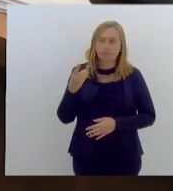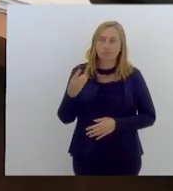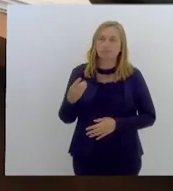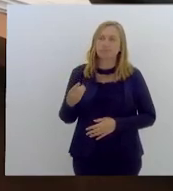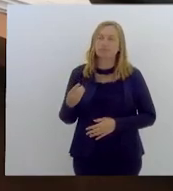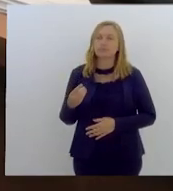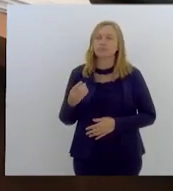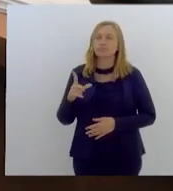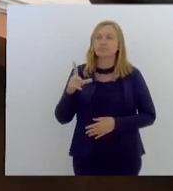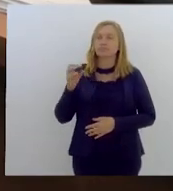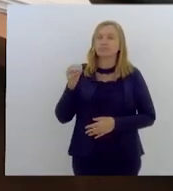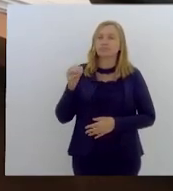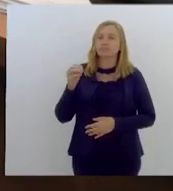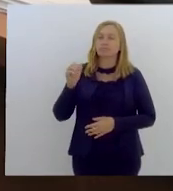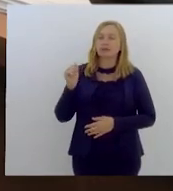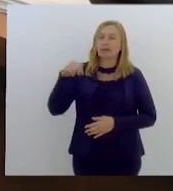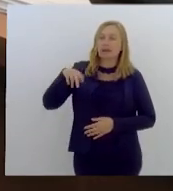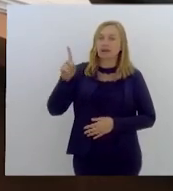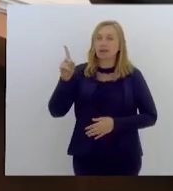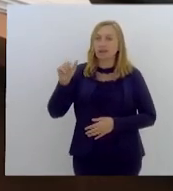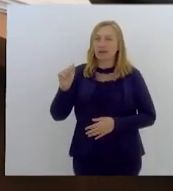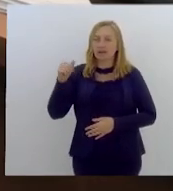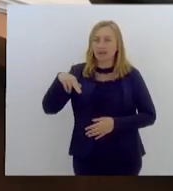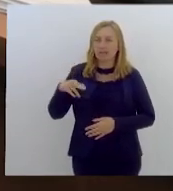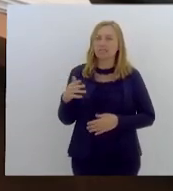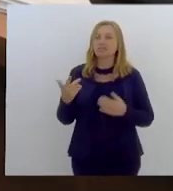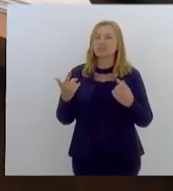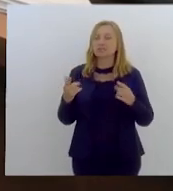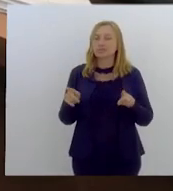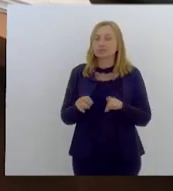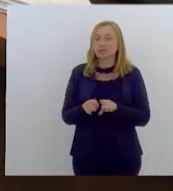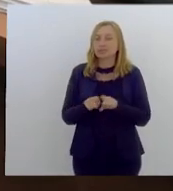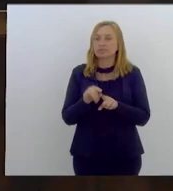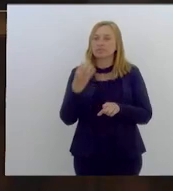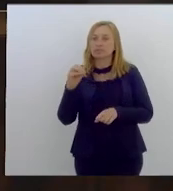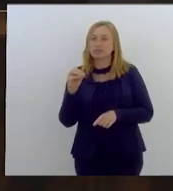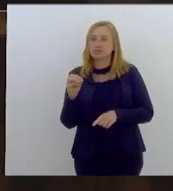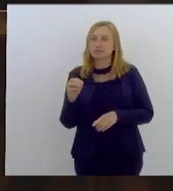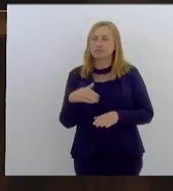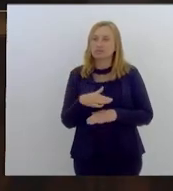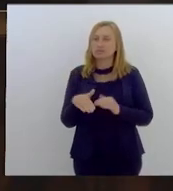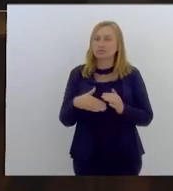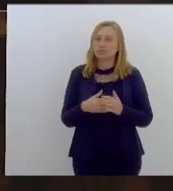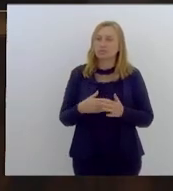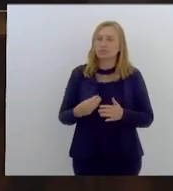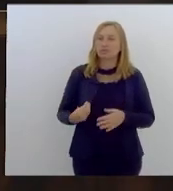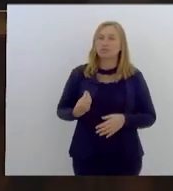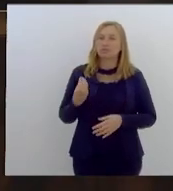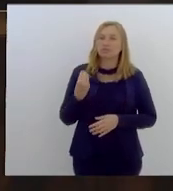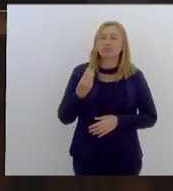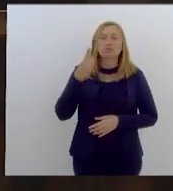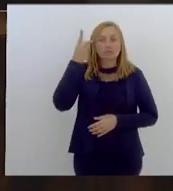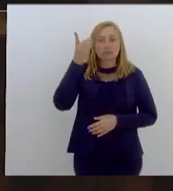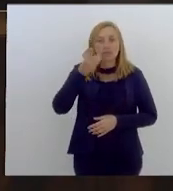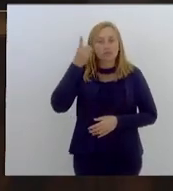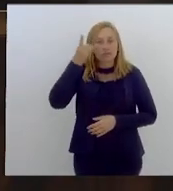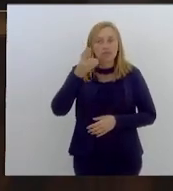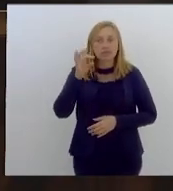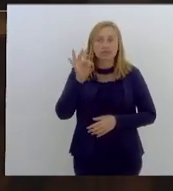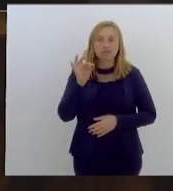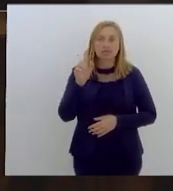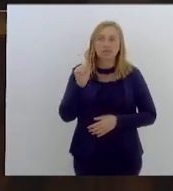plenário. Seja bem-vindo, Alan. Também, por favor, Serginho, estão presentes. Deputado Tandi